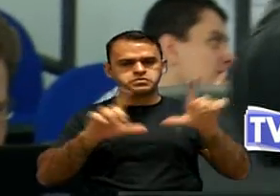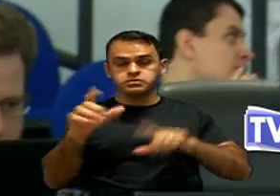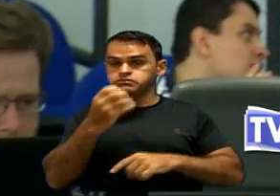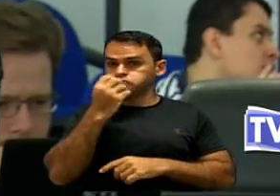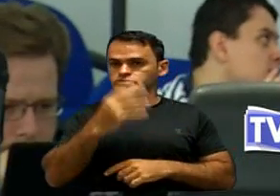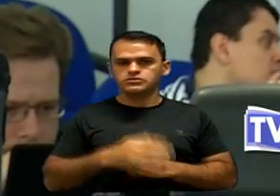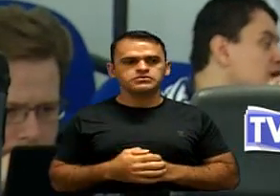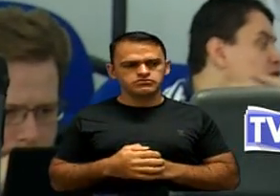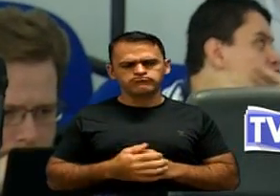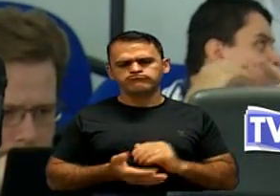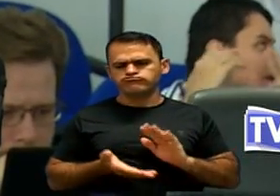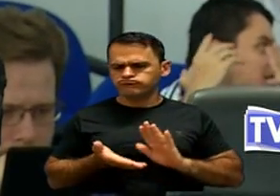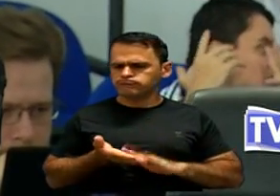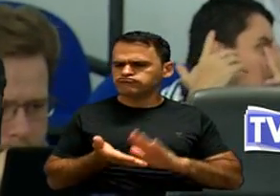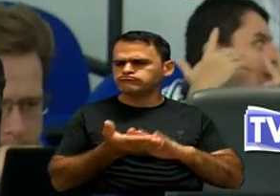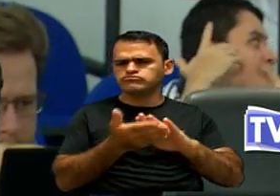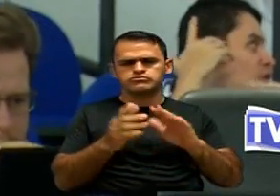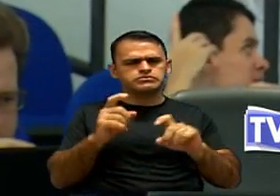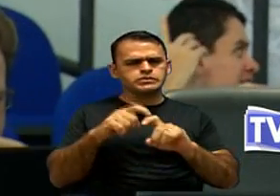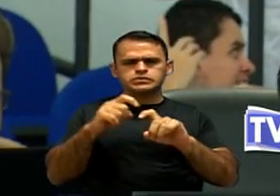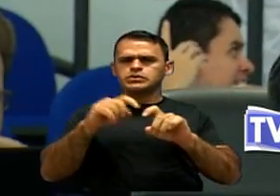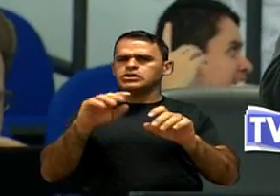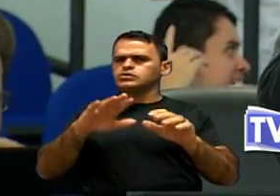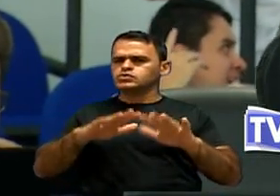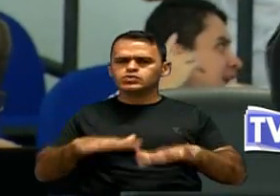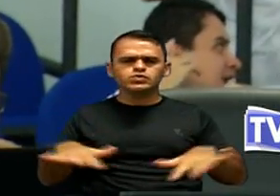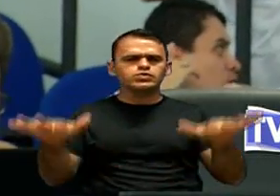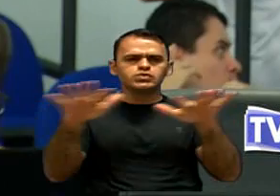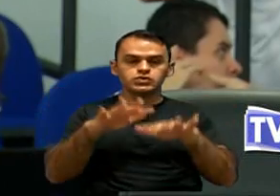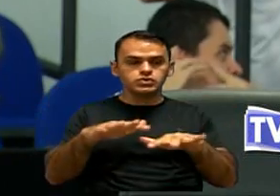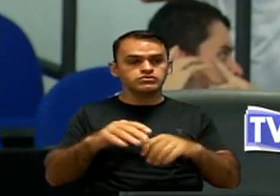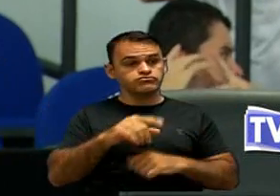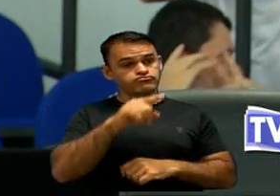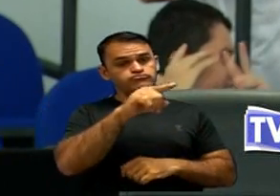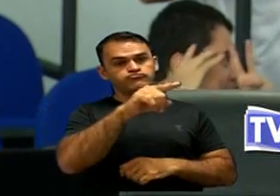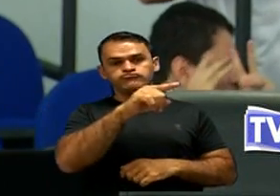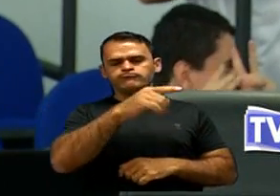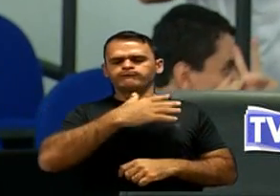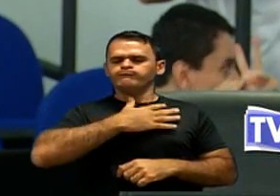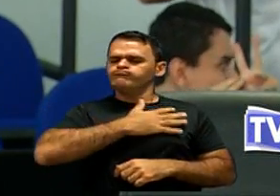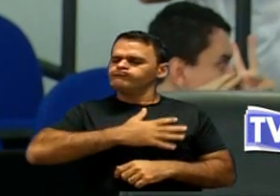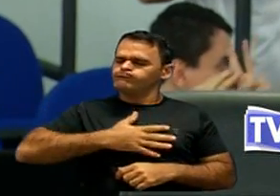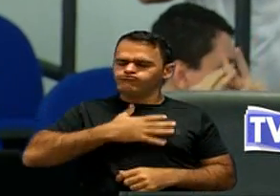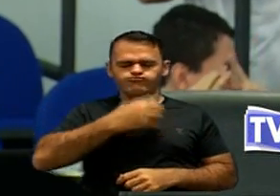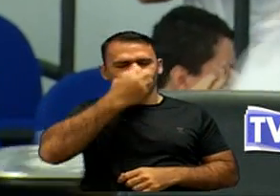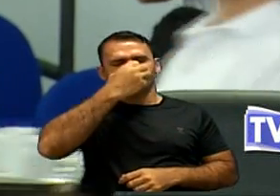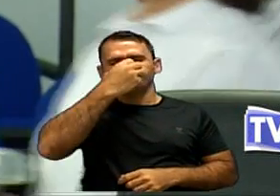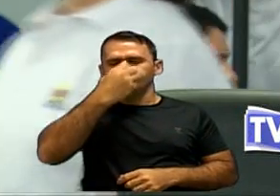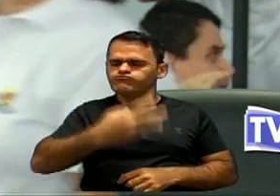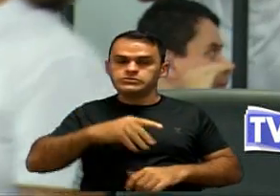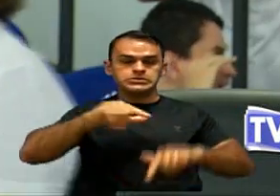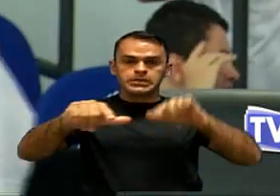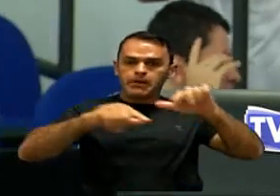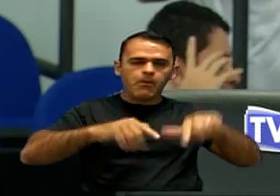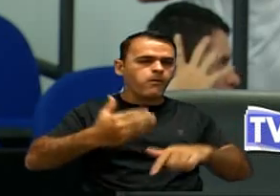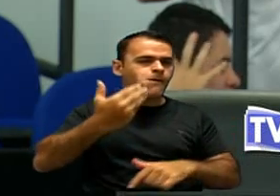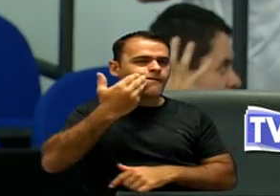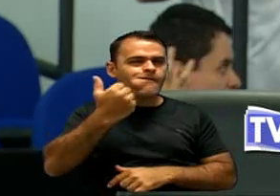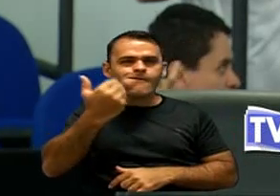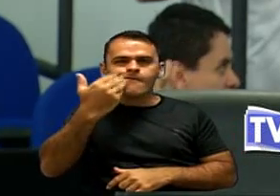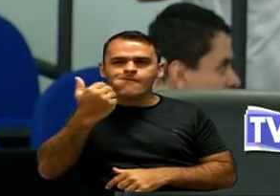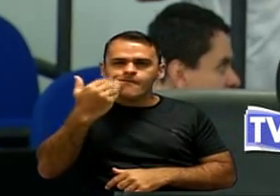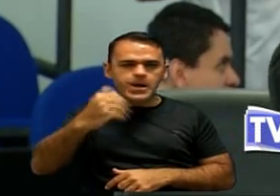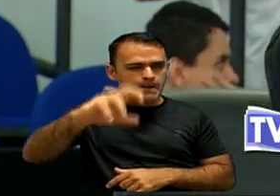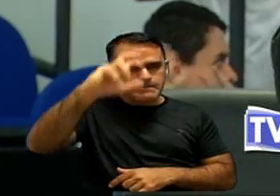os parabéns, doutor, a todos os médicos, a Vossa Excelência, que eu tenho o prazer de trabalhar junto aqui, aprender. Você